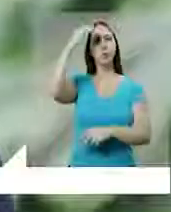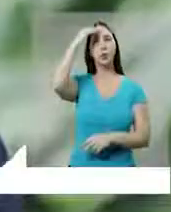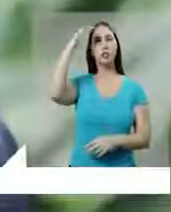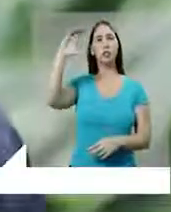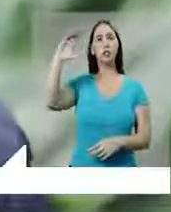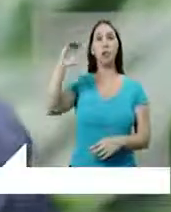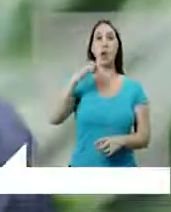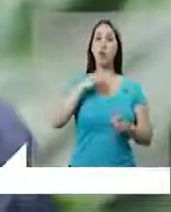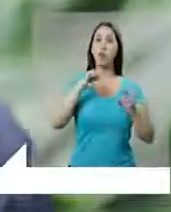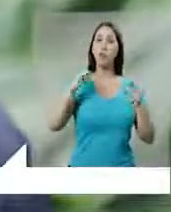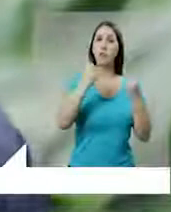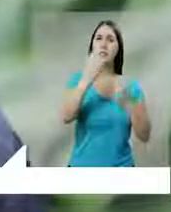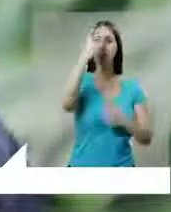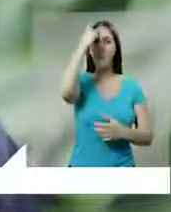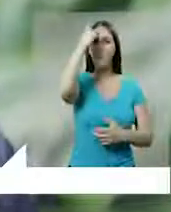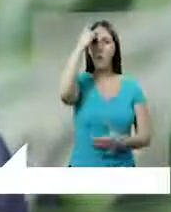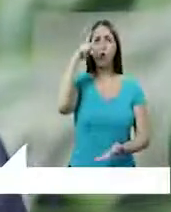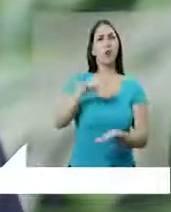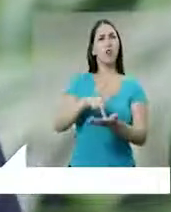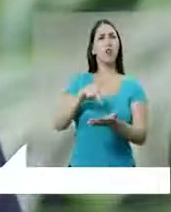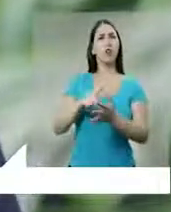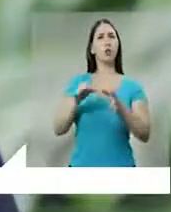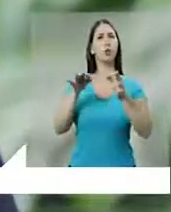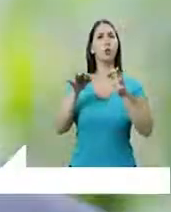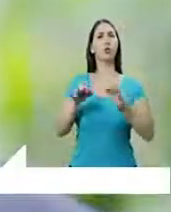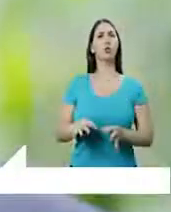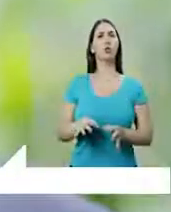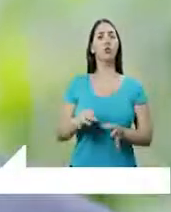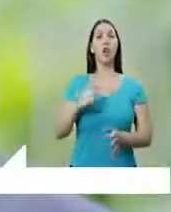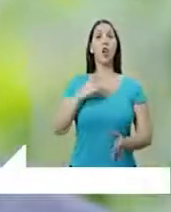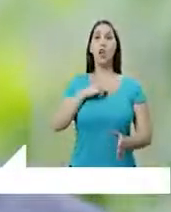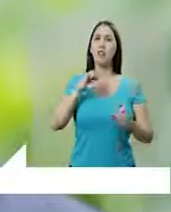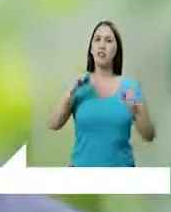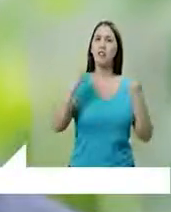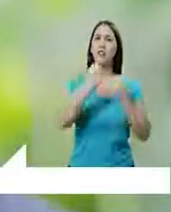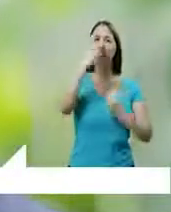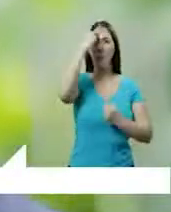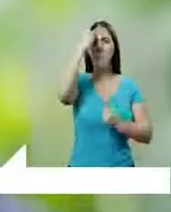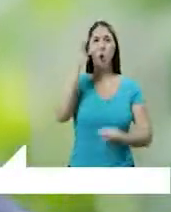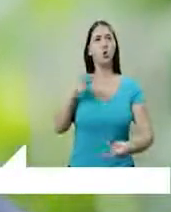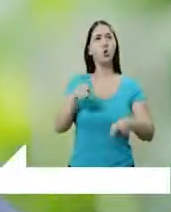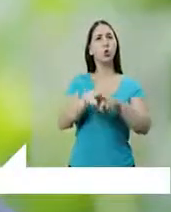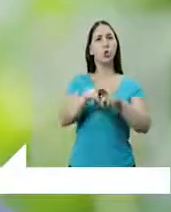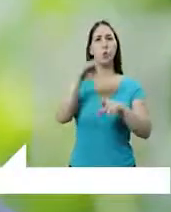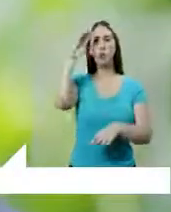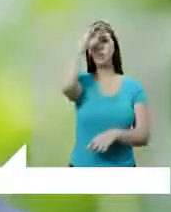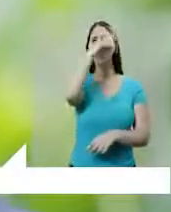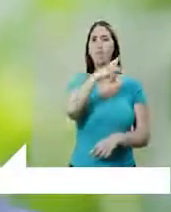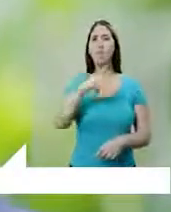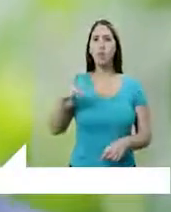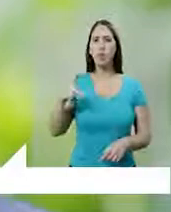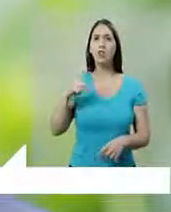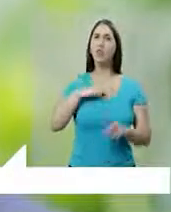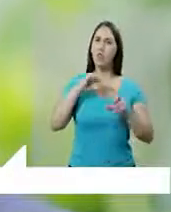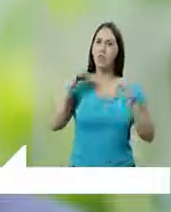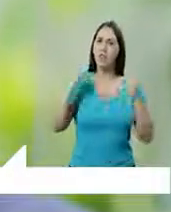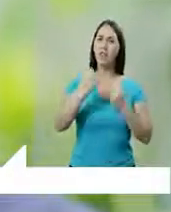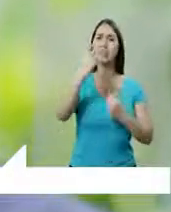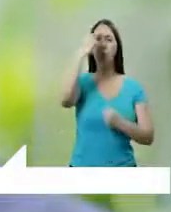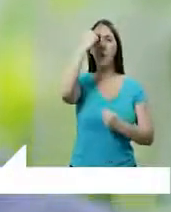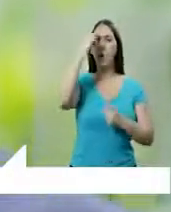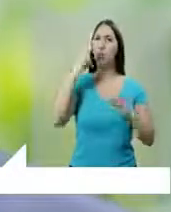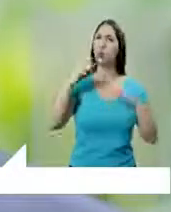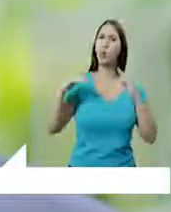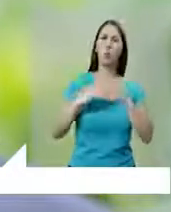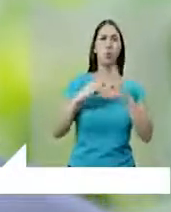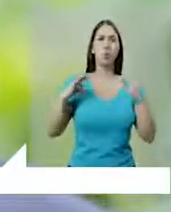Curitiba. Vou defender São Paulo, com a verdade e com a justiça. Vou defender São Paulo junto com Bolsonaro, o presidente. Vou defender São Paulo por